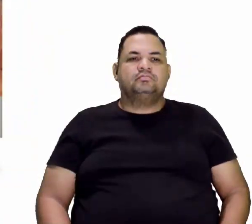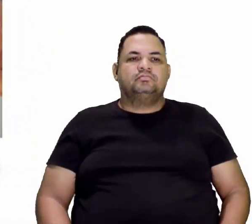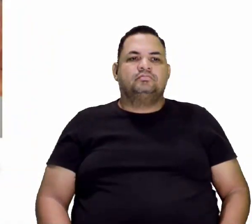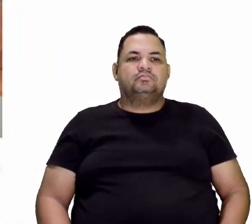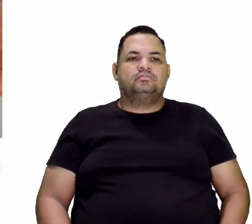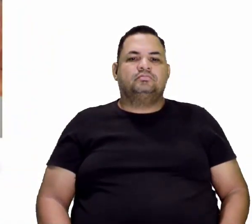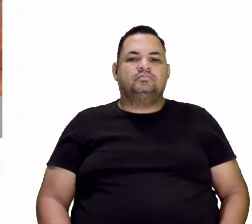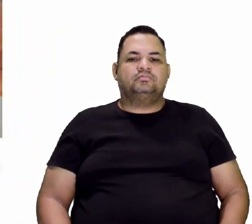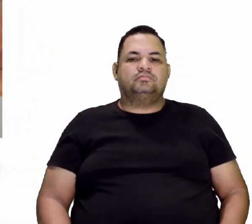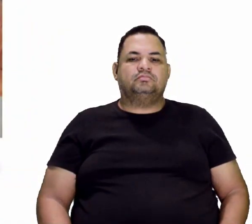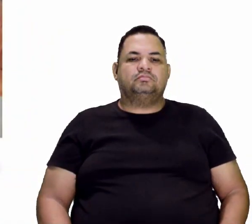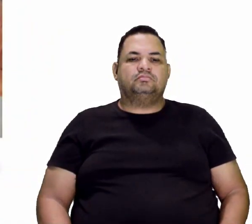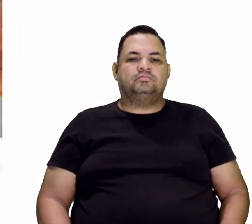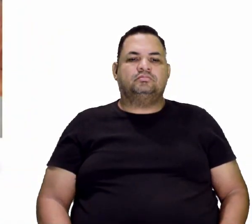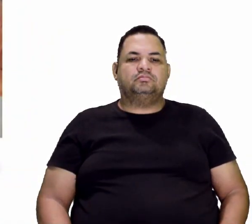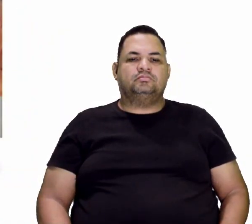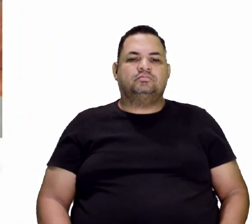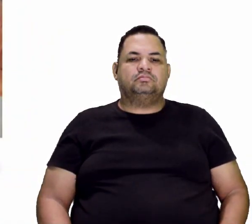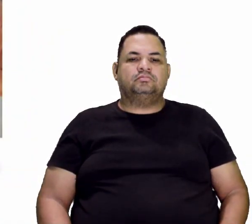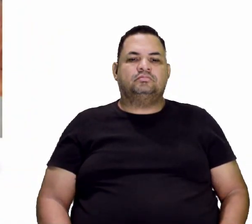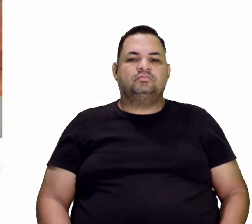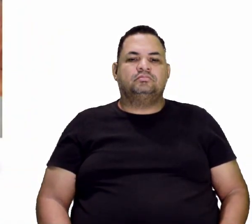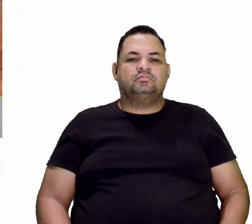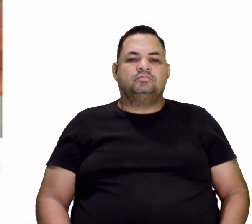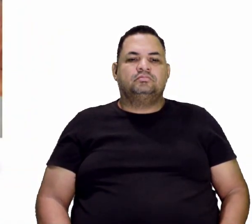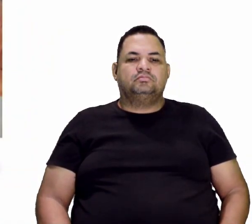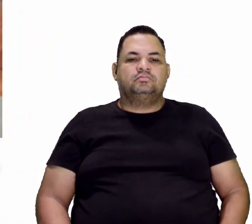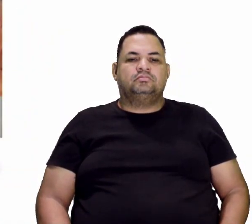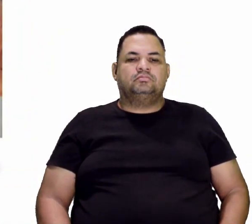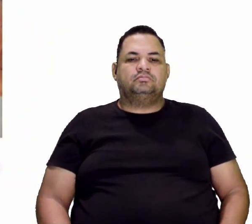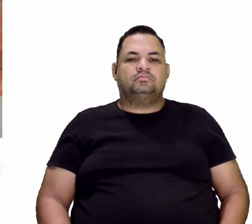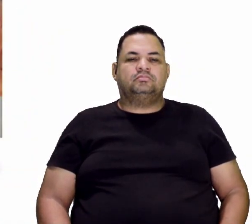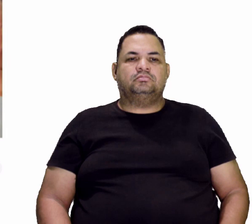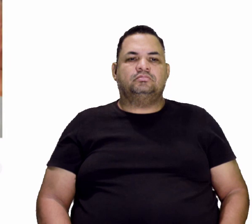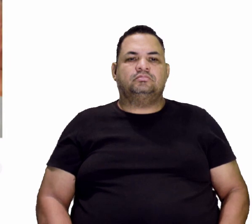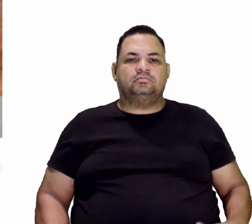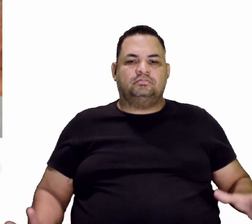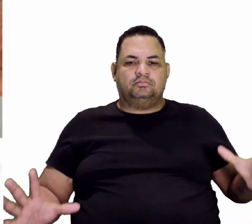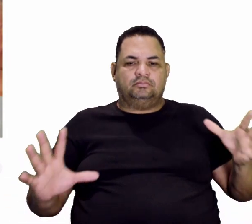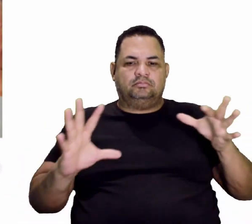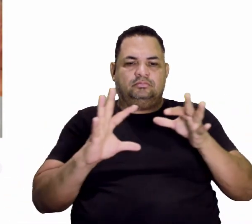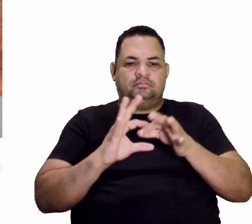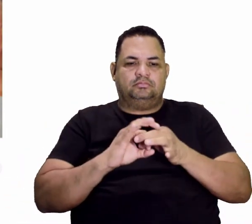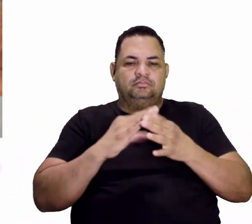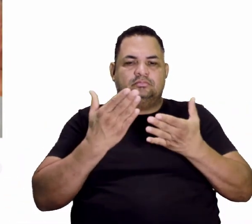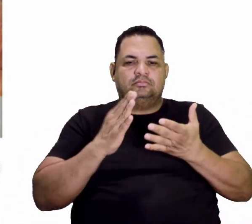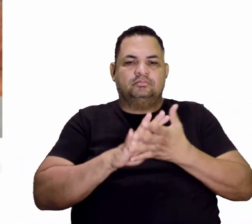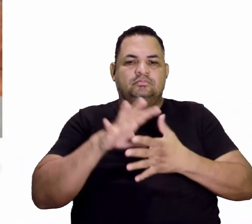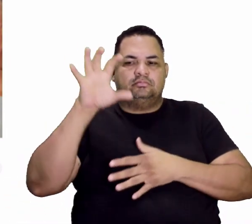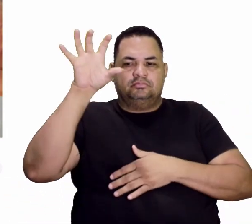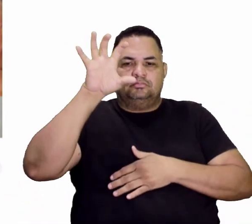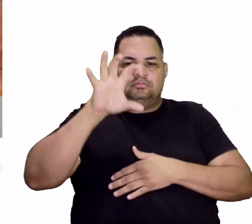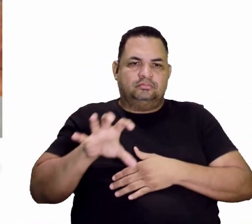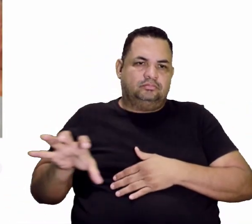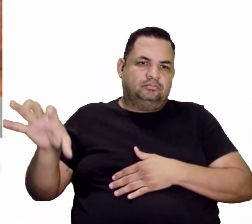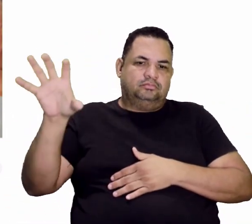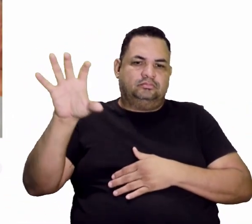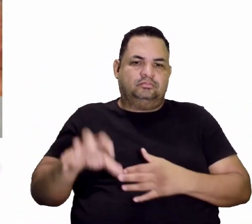aí. Olha, galera, eu trouxe um contexto da nossa